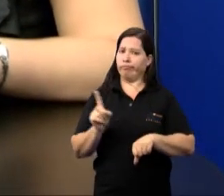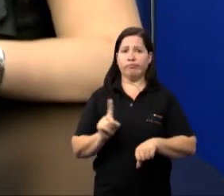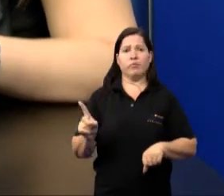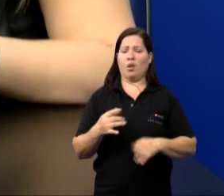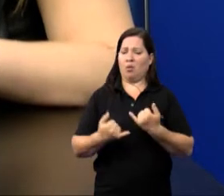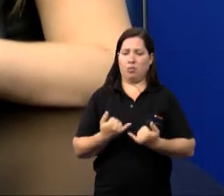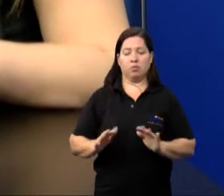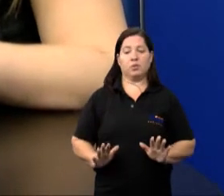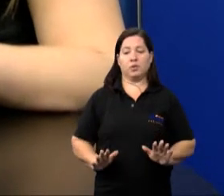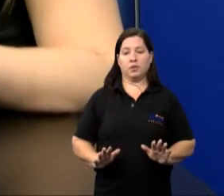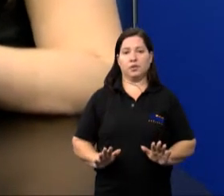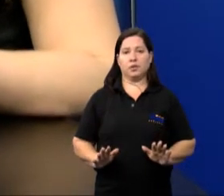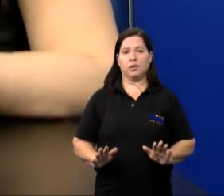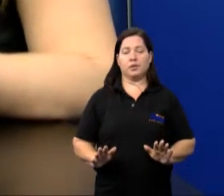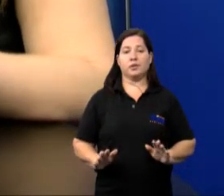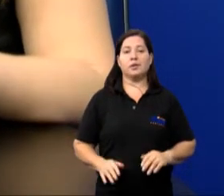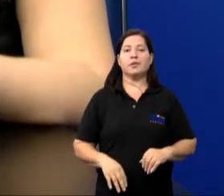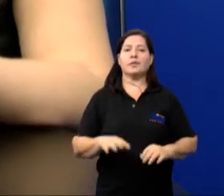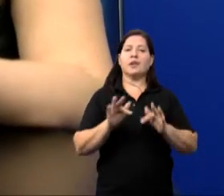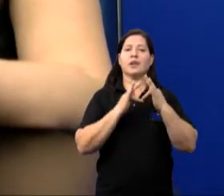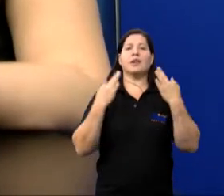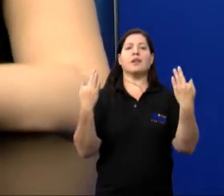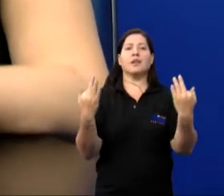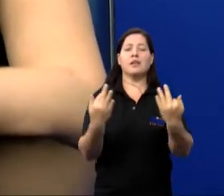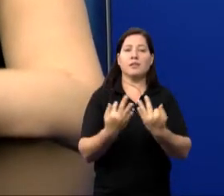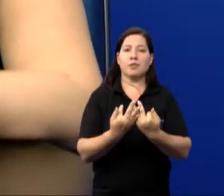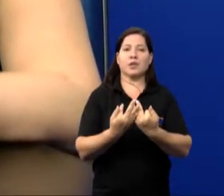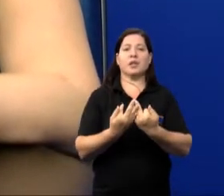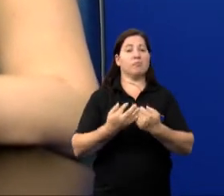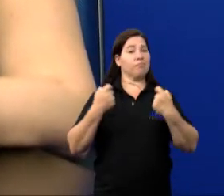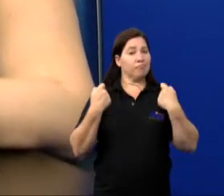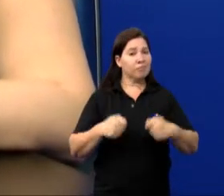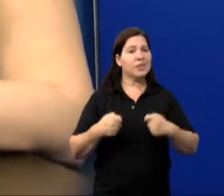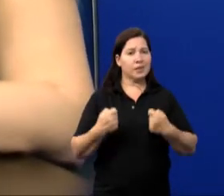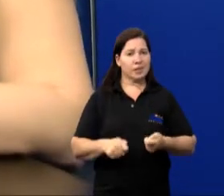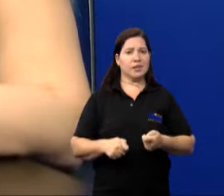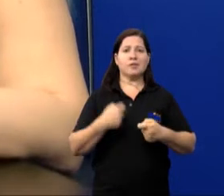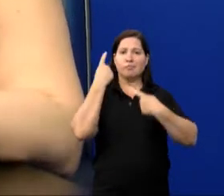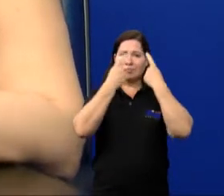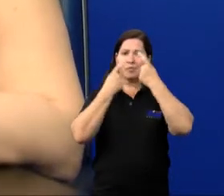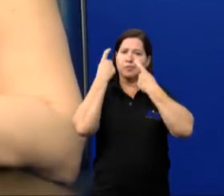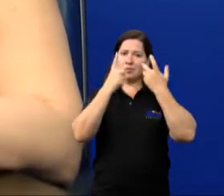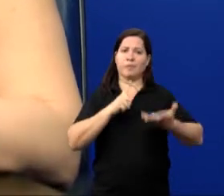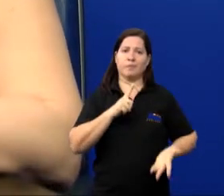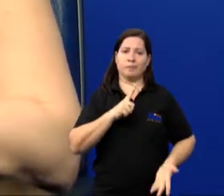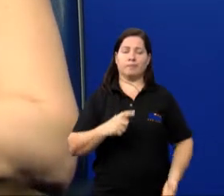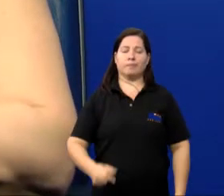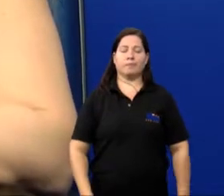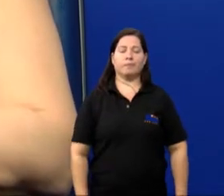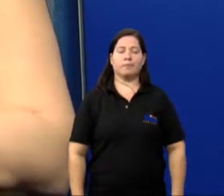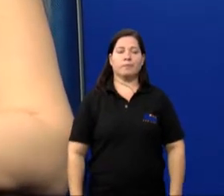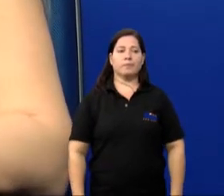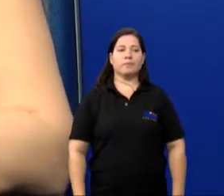mas a família tem que ter essa preocupação, né? Eu vou dar um exemplo de uma coisa que faz com